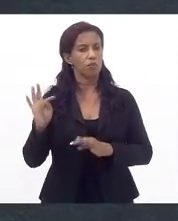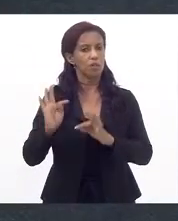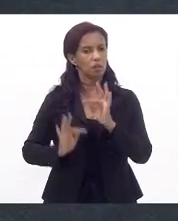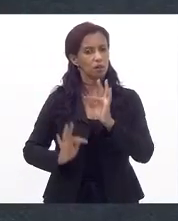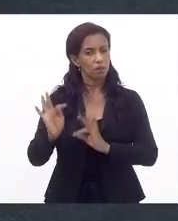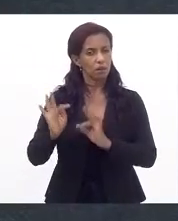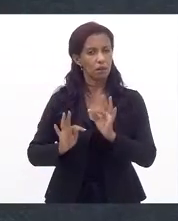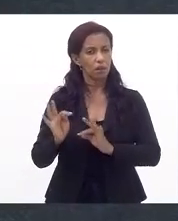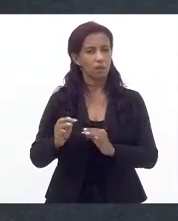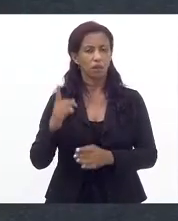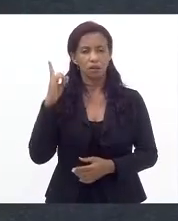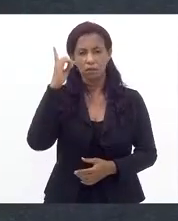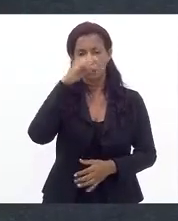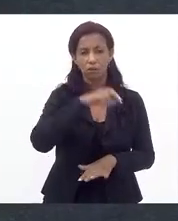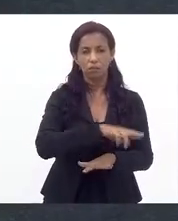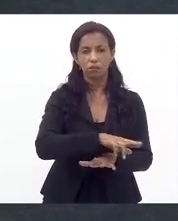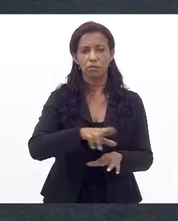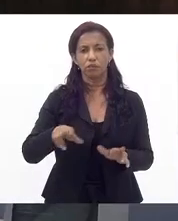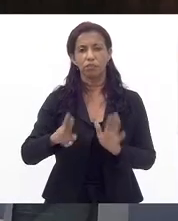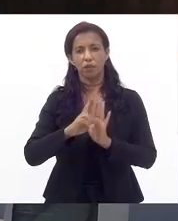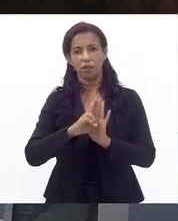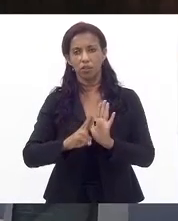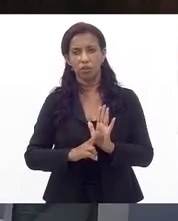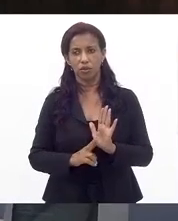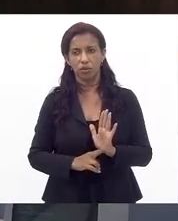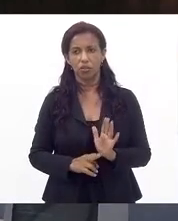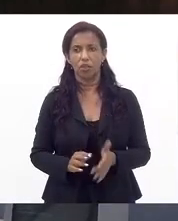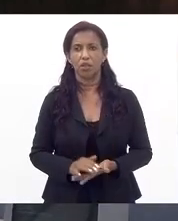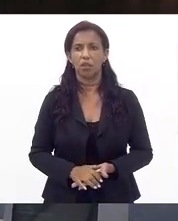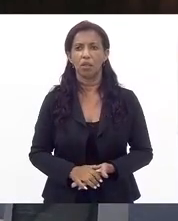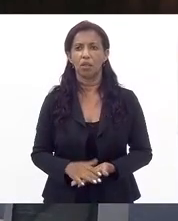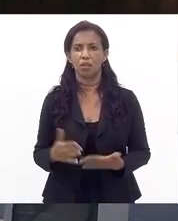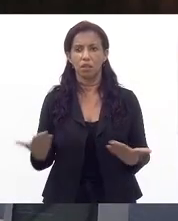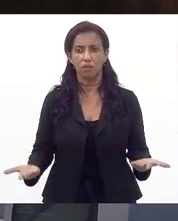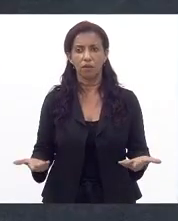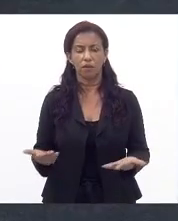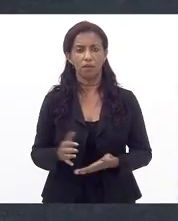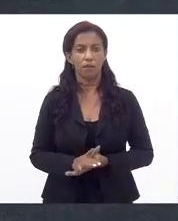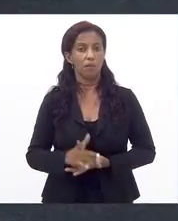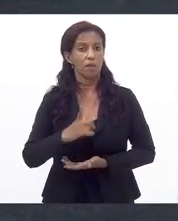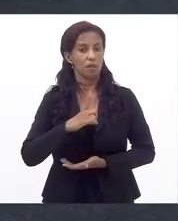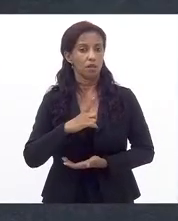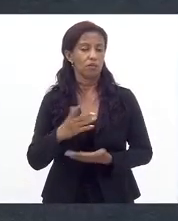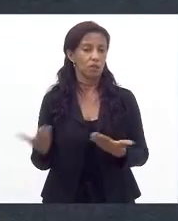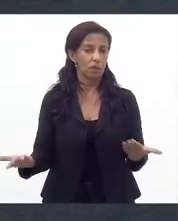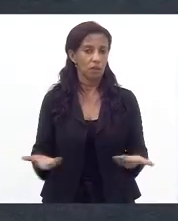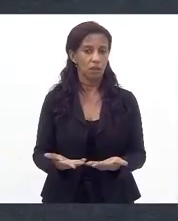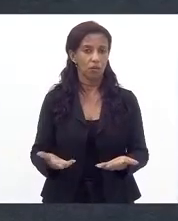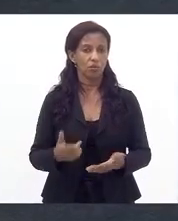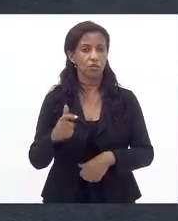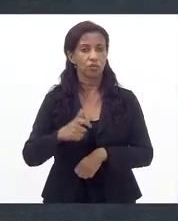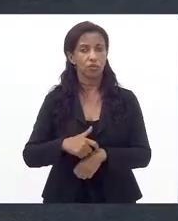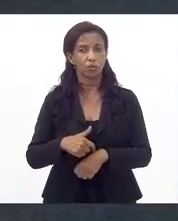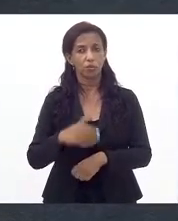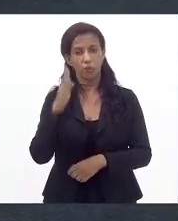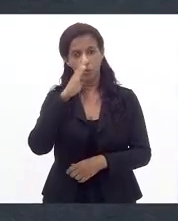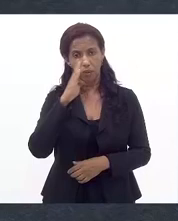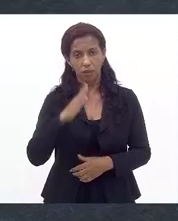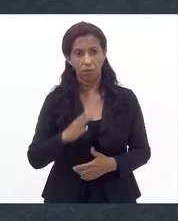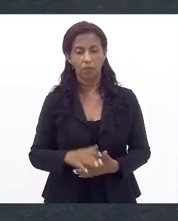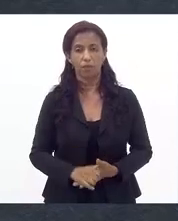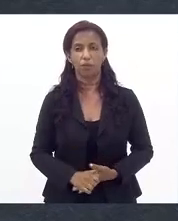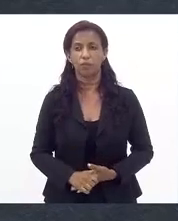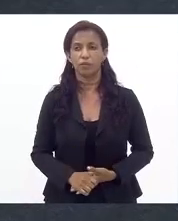lidade tão complexas tão diversas das regras dos requisitos enfim mas é o que está em jogo é no momento em que o Brasil